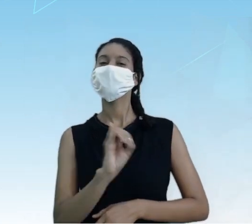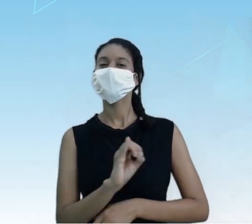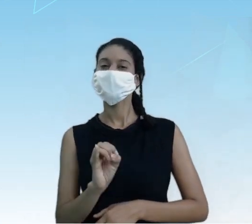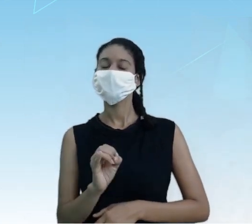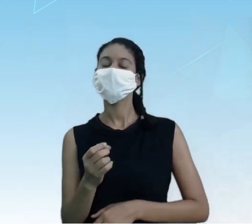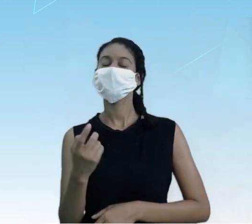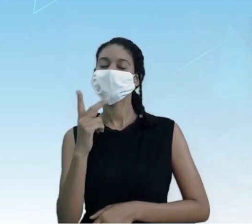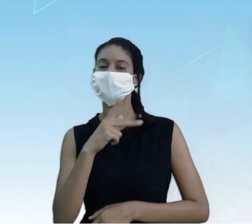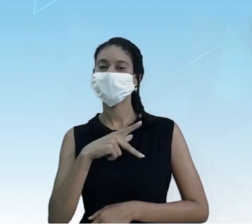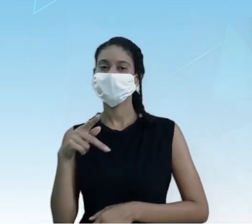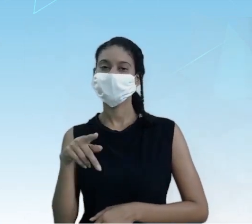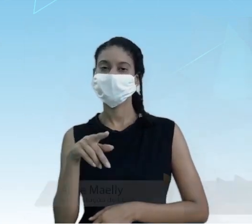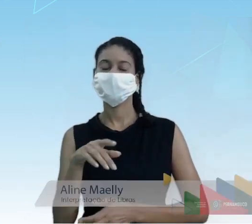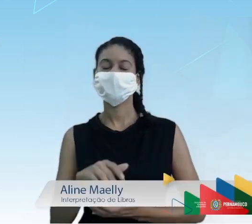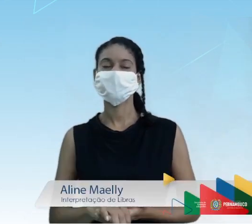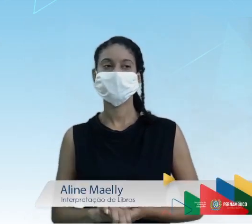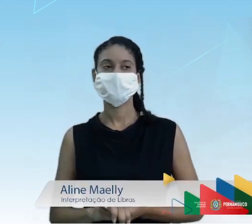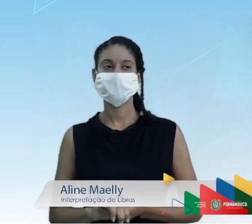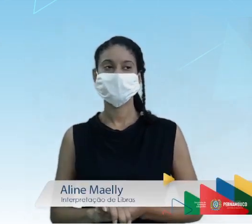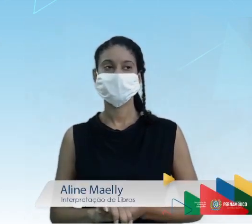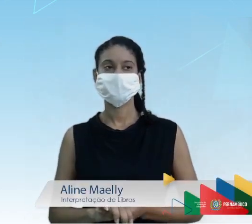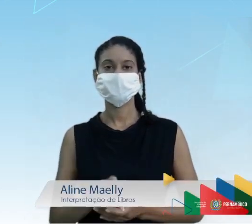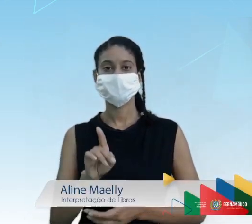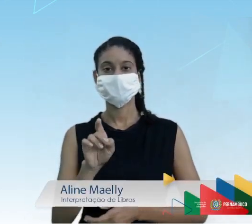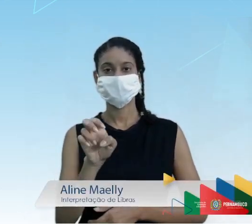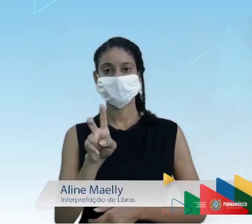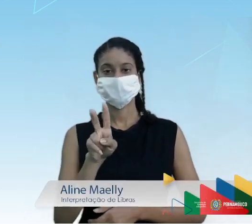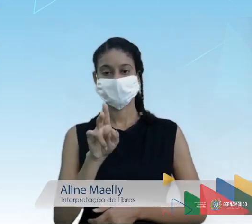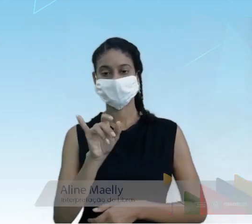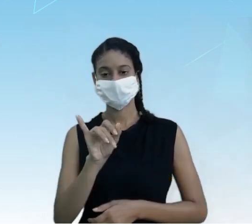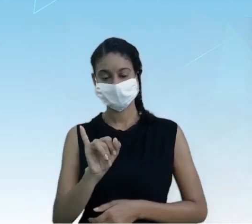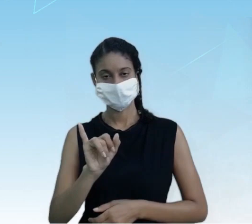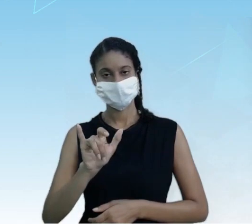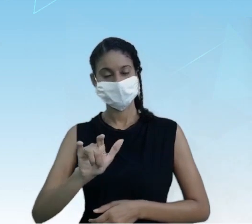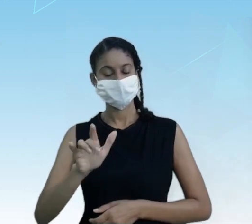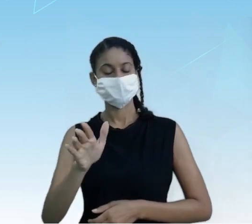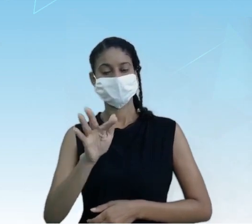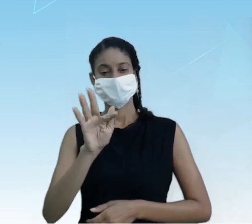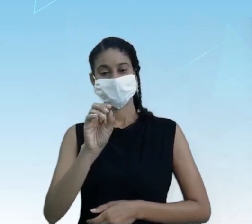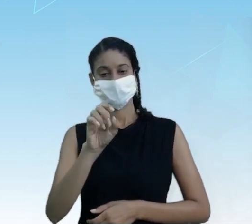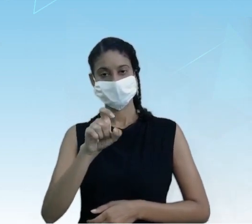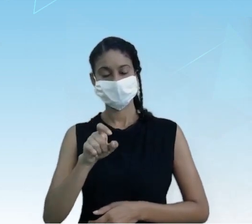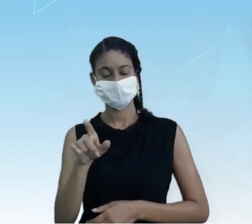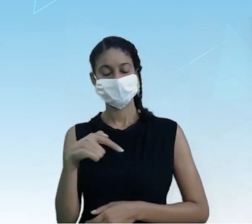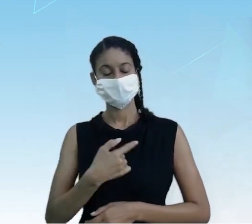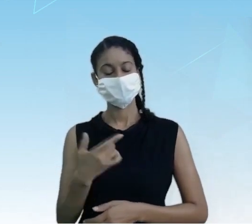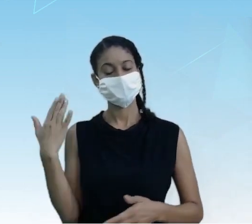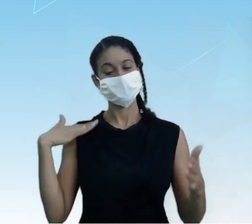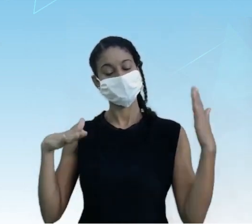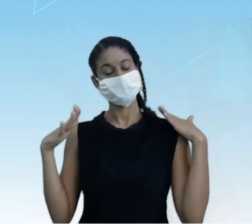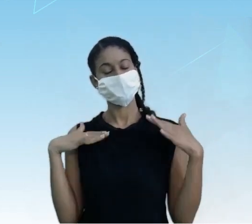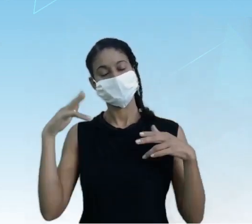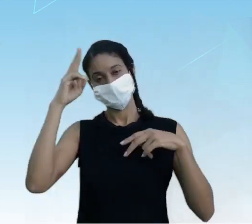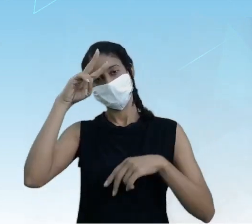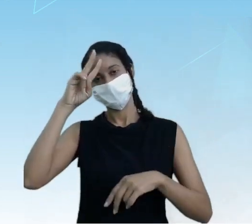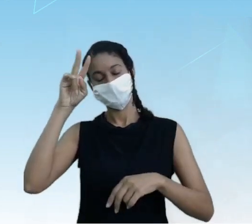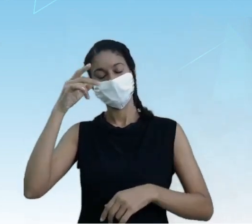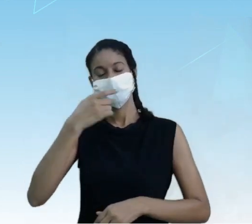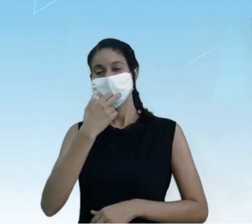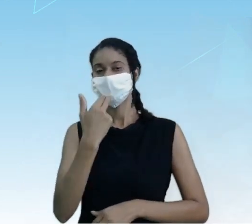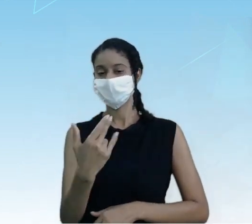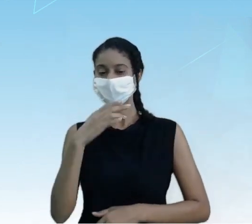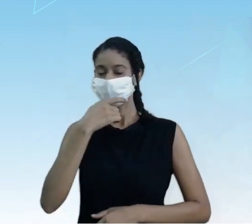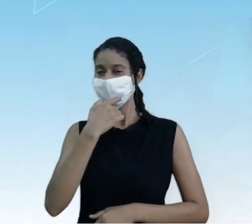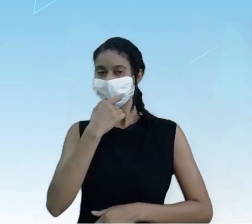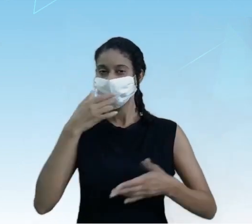eu sou o Teacher Delvia Fox e você do nono ano vai dar um passeio comigo na história da língua inglesa hoje. Então a